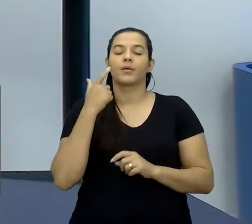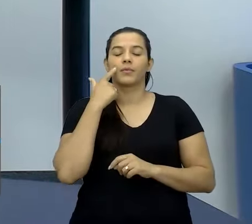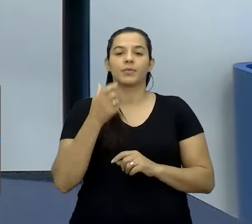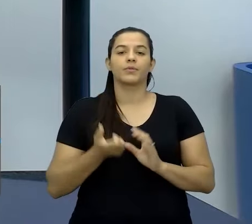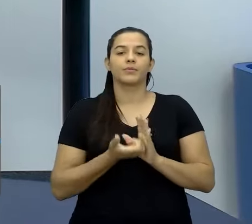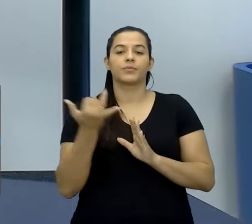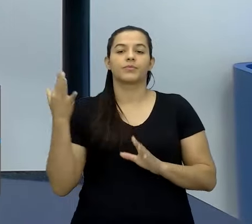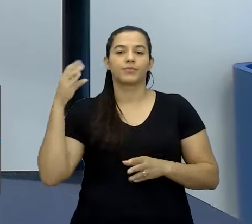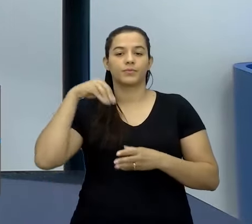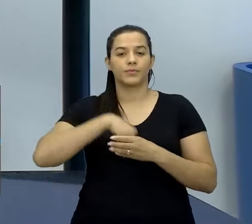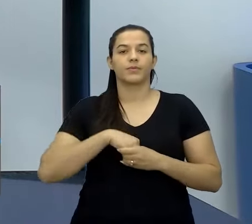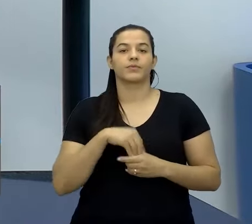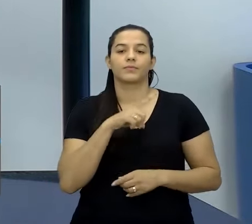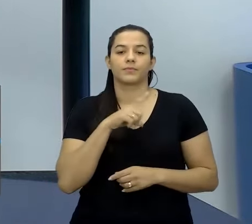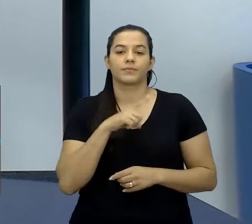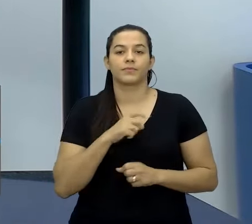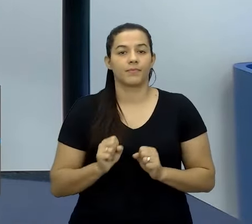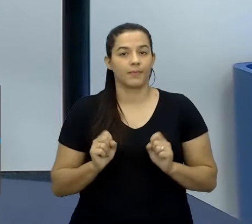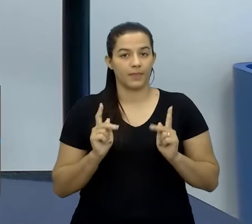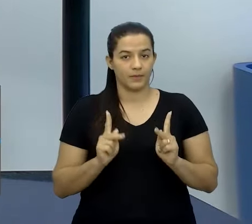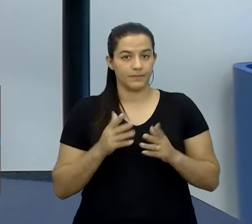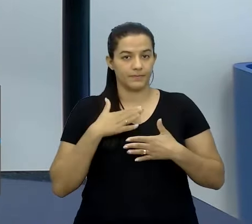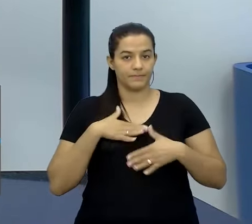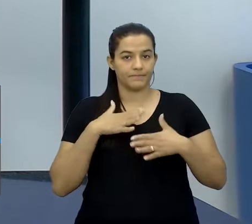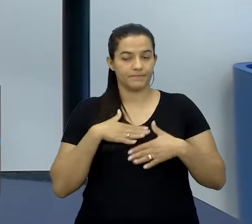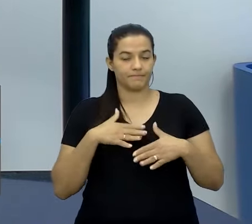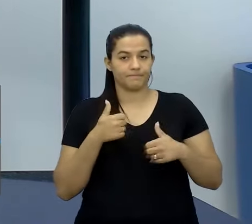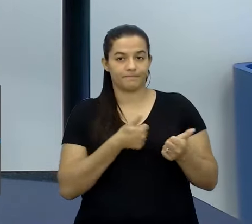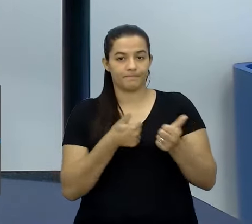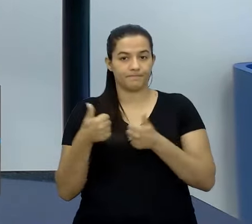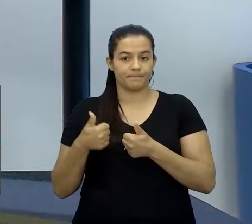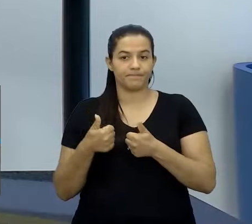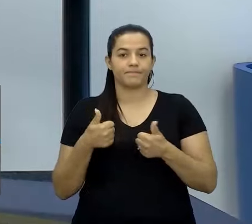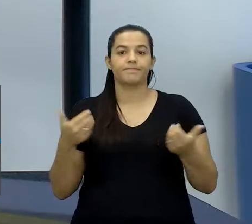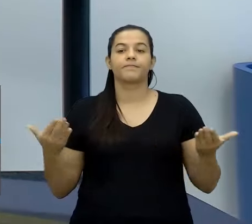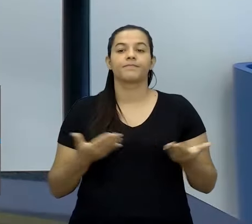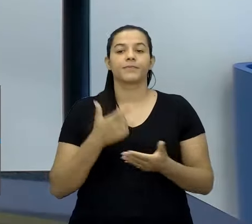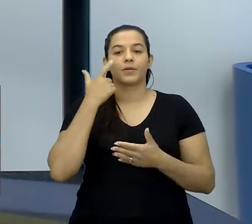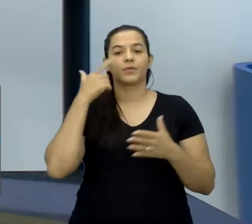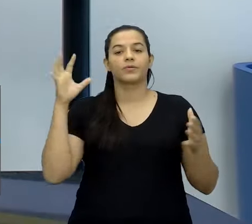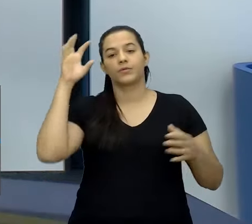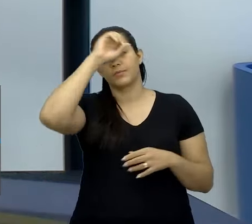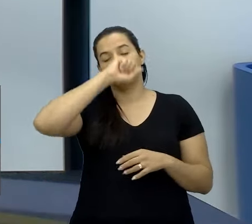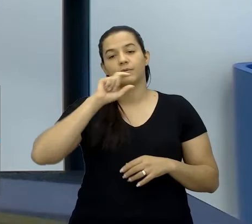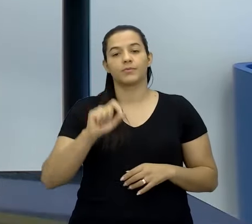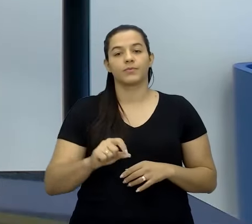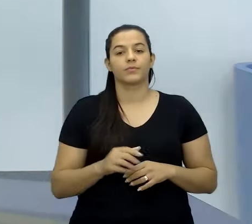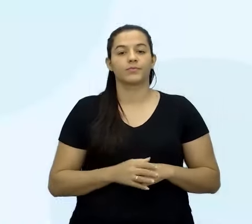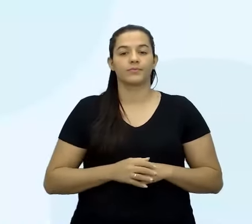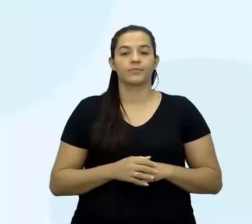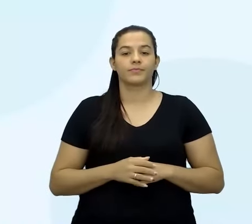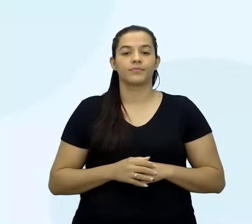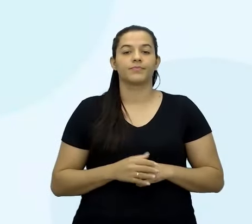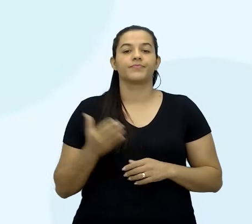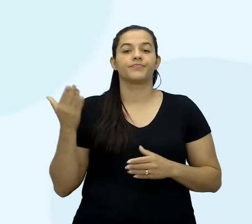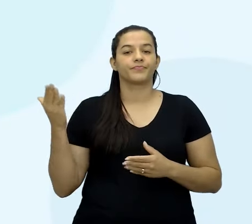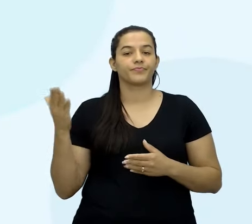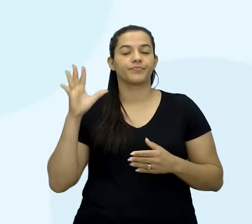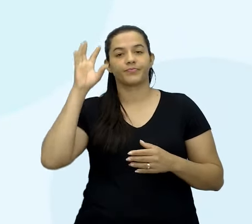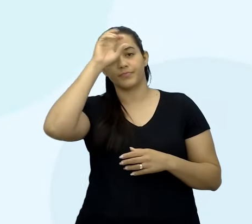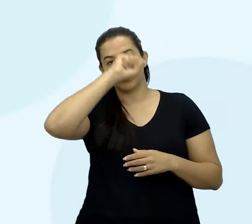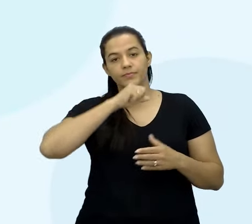tem que ter dentro da sua amostra. Tudo bem? Tudo tranquilo? Tá bom. Então, vamos ver o que a gente viu hoje. Então, mural da professora. Hoje, a gente